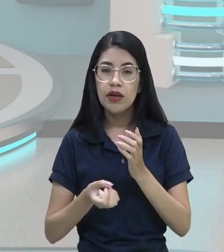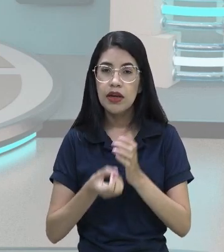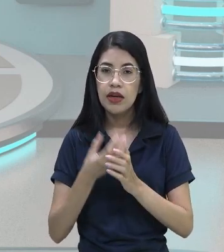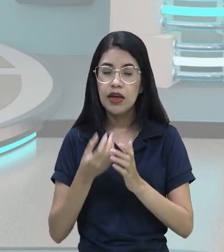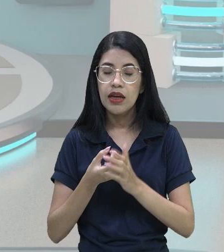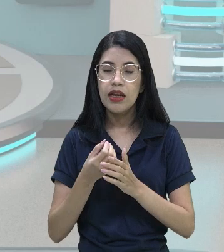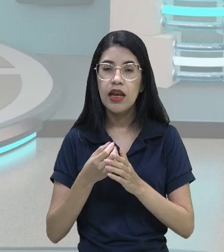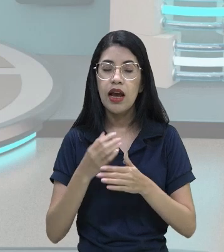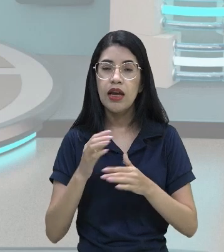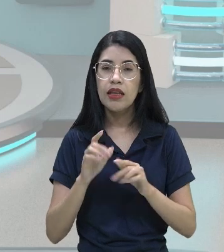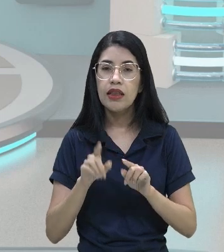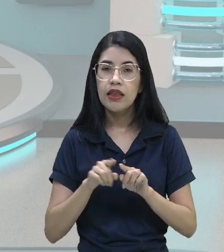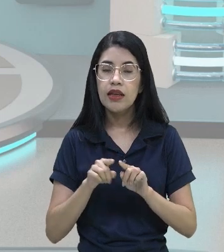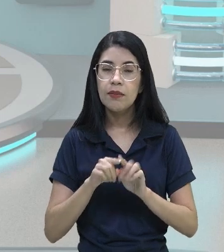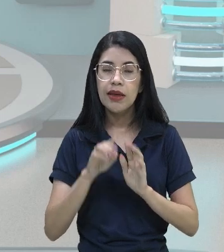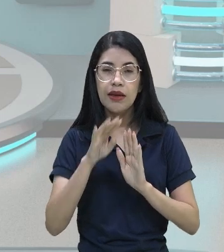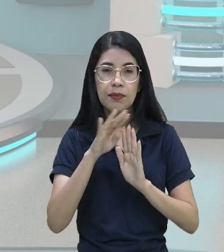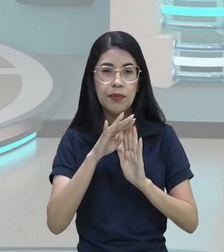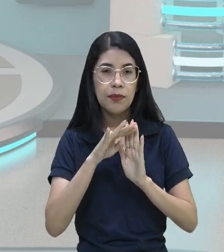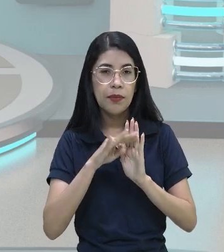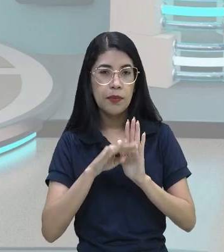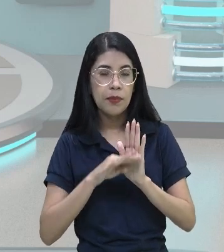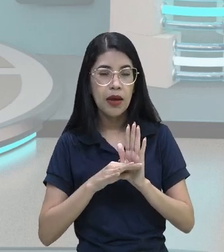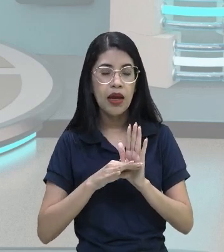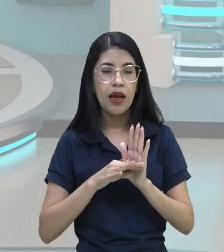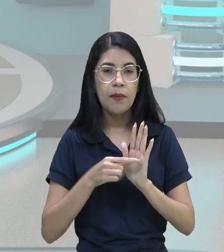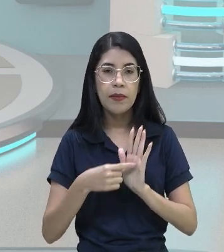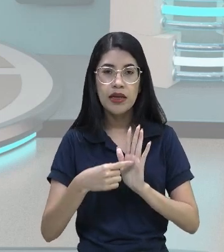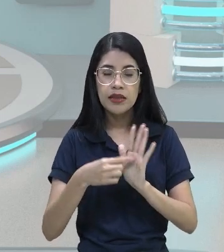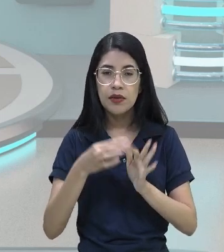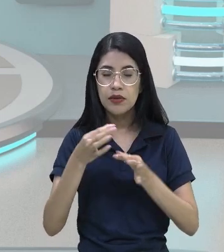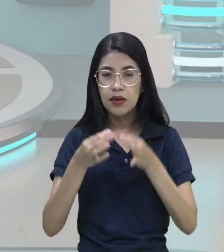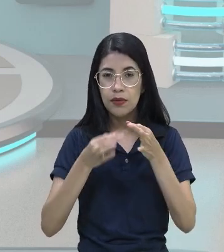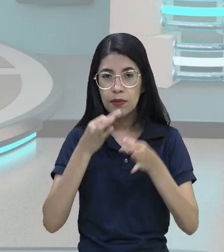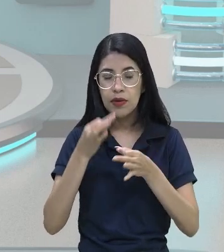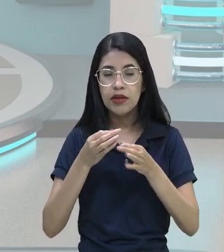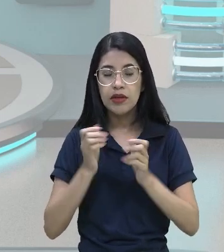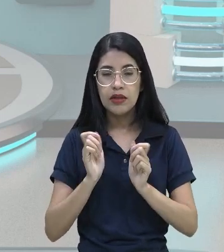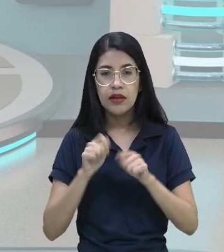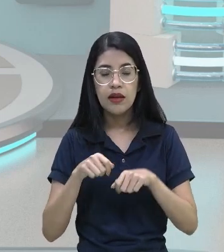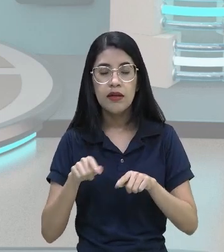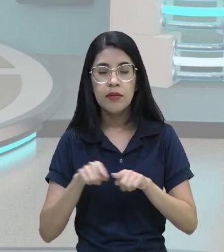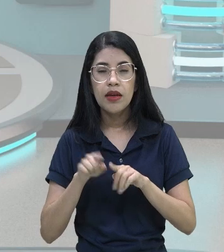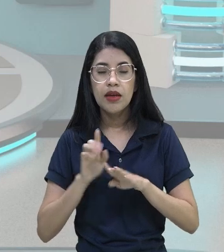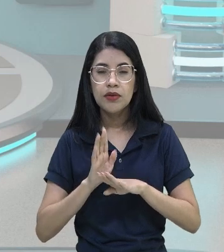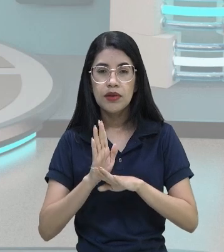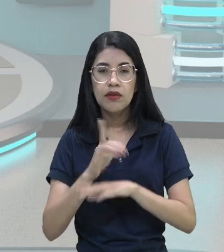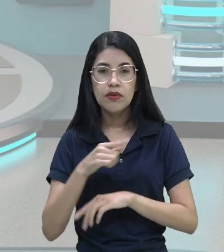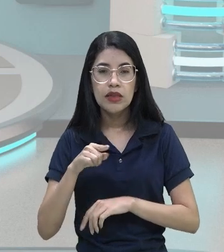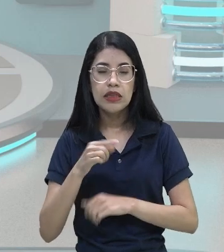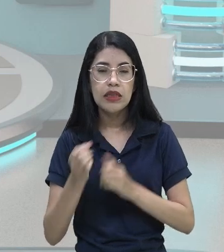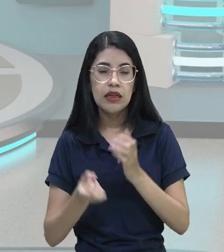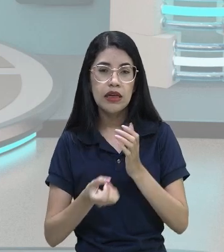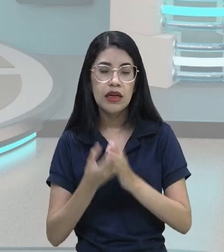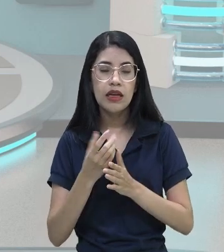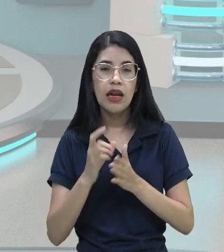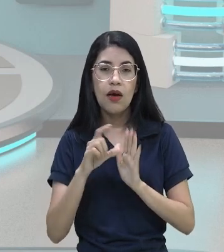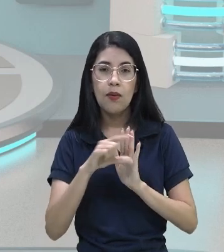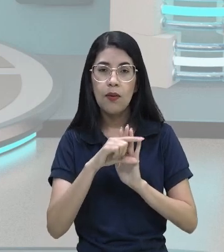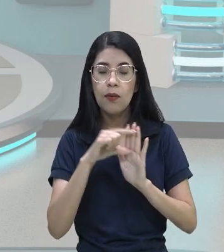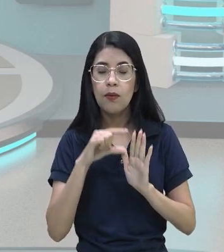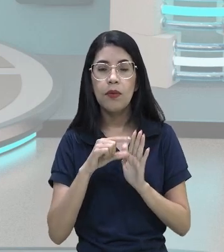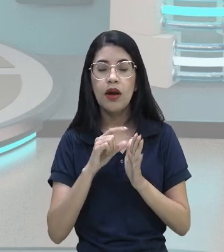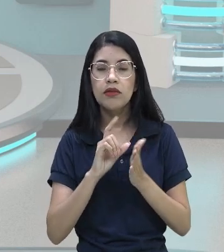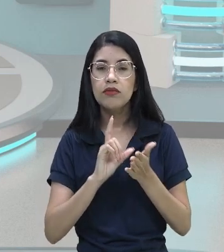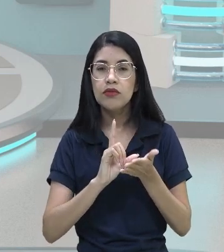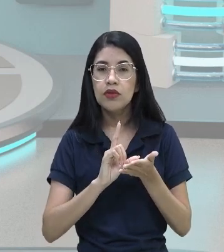fazer o desenvolvimento da tua ideia argumentativa e assim ajudar você a escrever o teu próprio parágrafo de